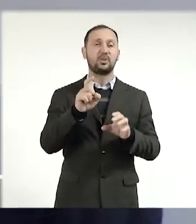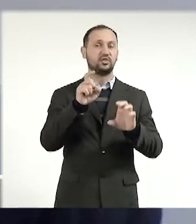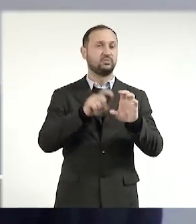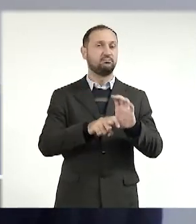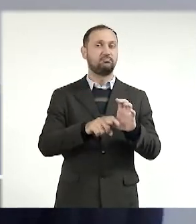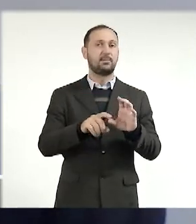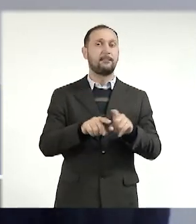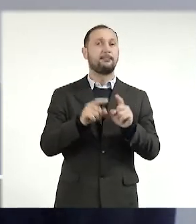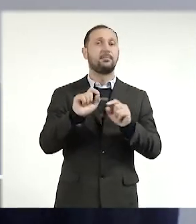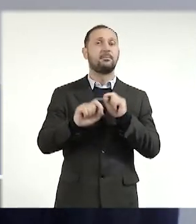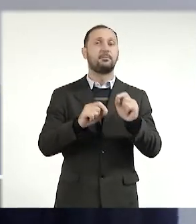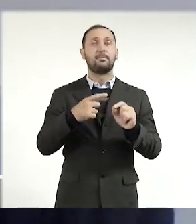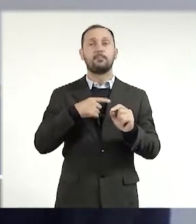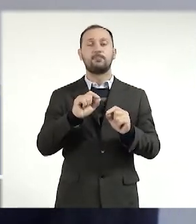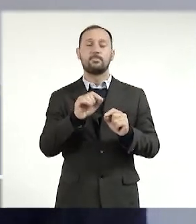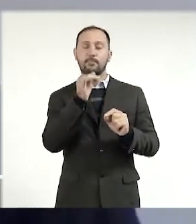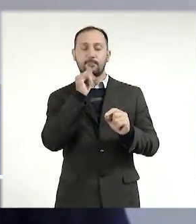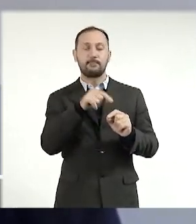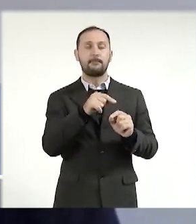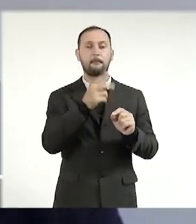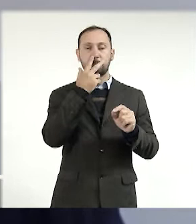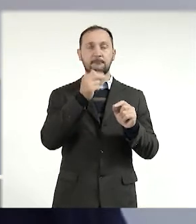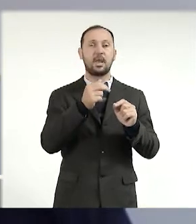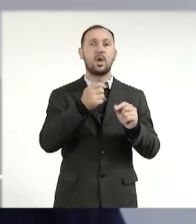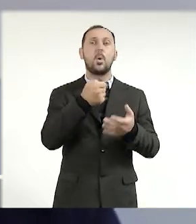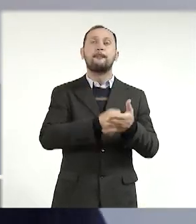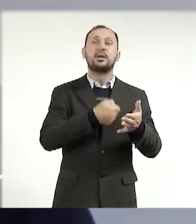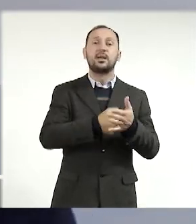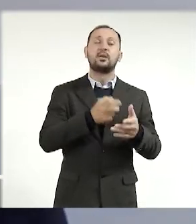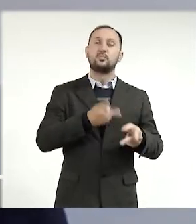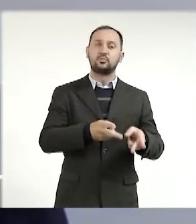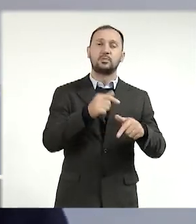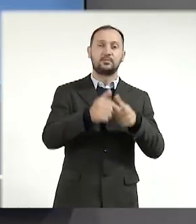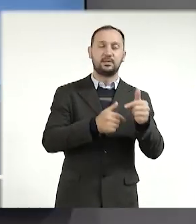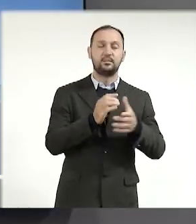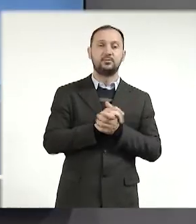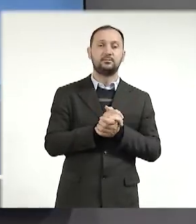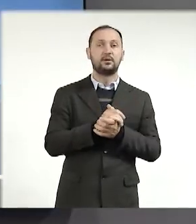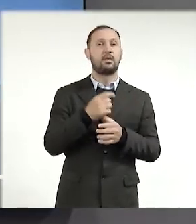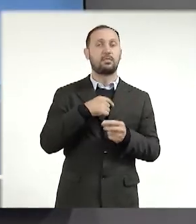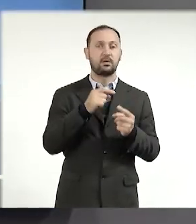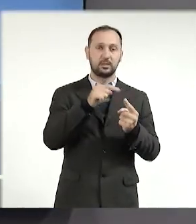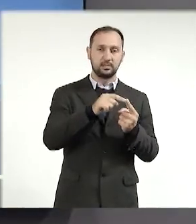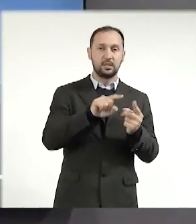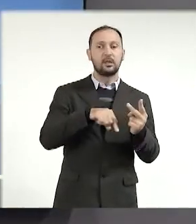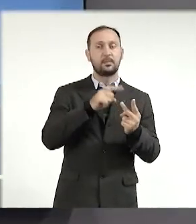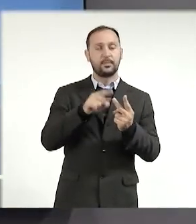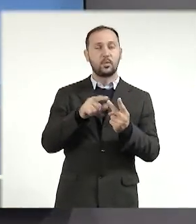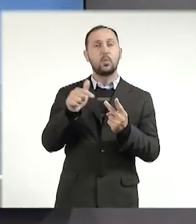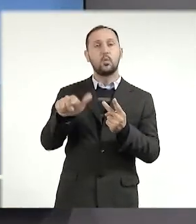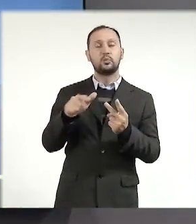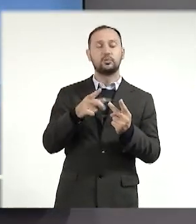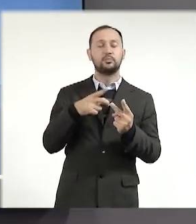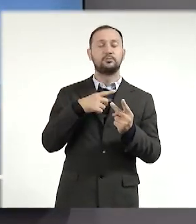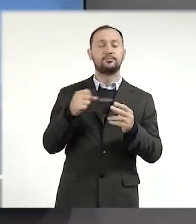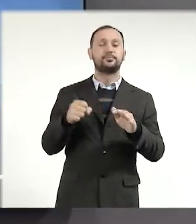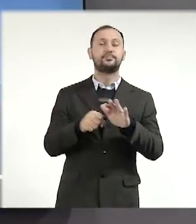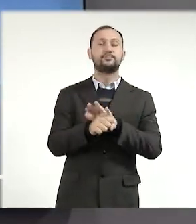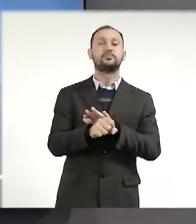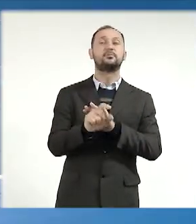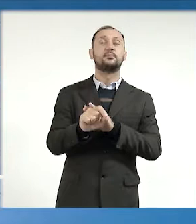contraiu na realidade, mas que é feito justamente para mantê-lo ali no trabalho. Além desse, os deputados